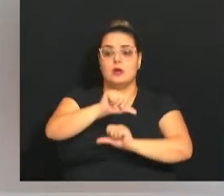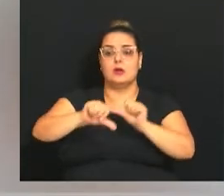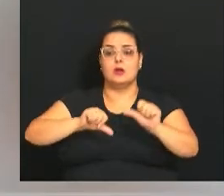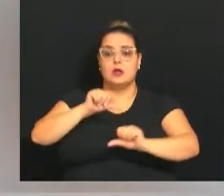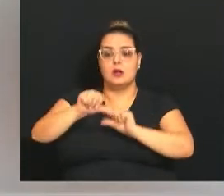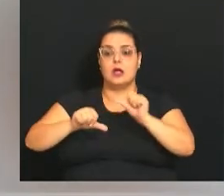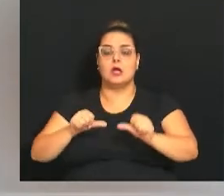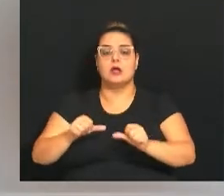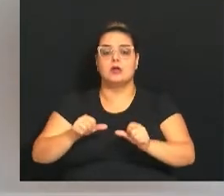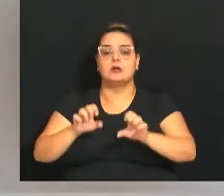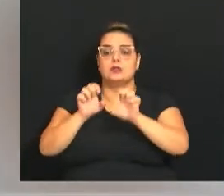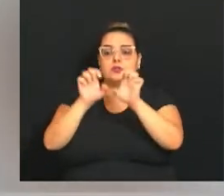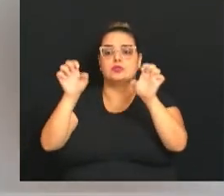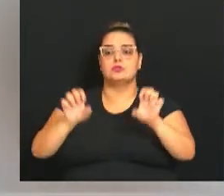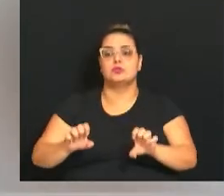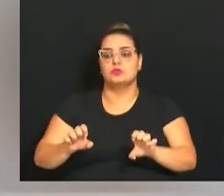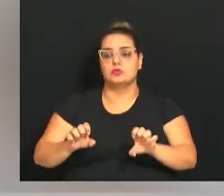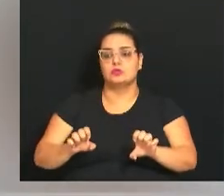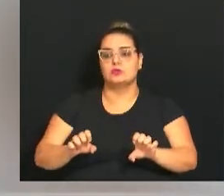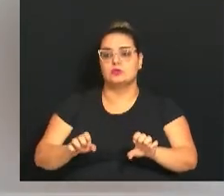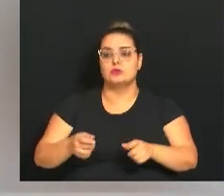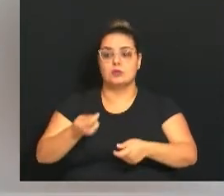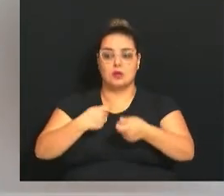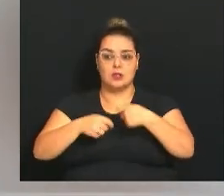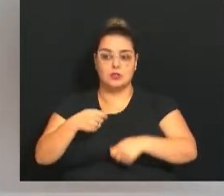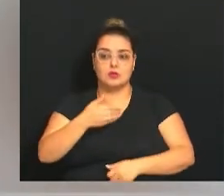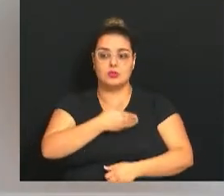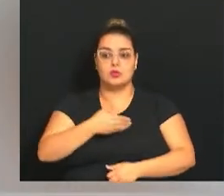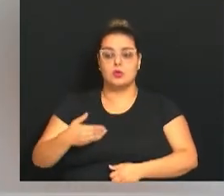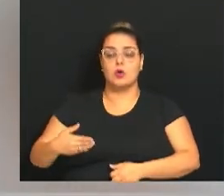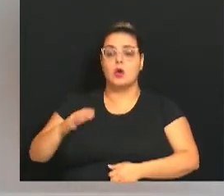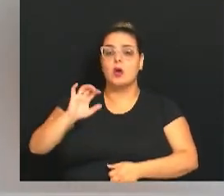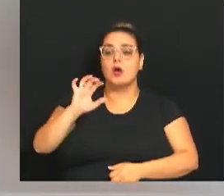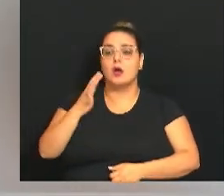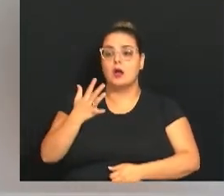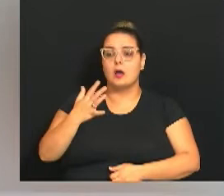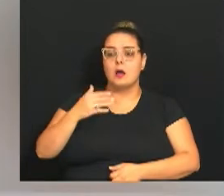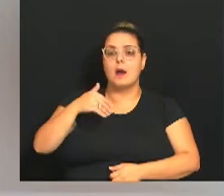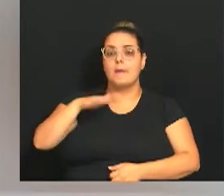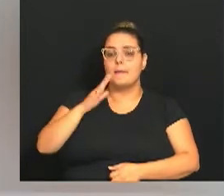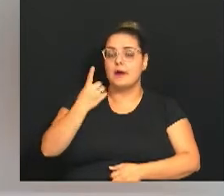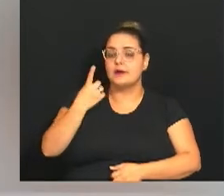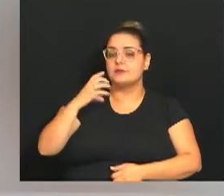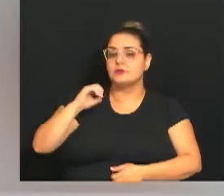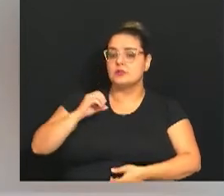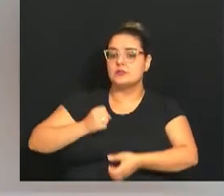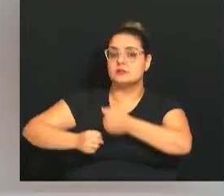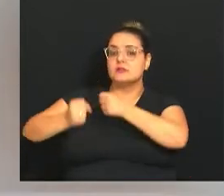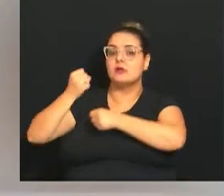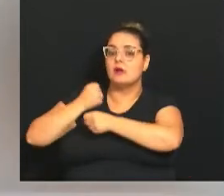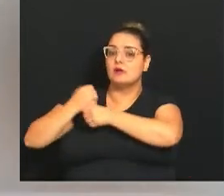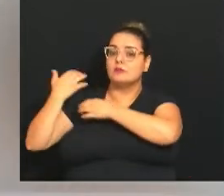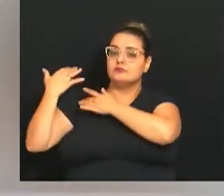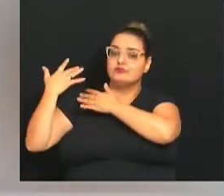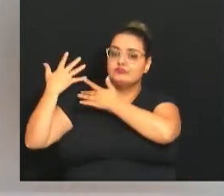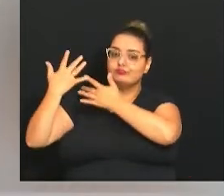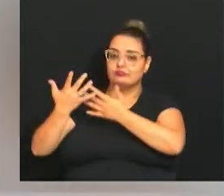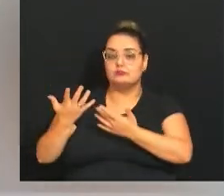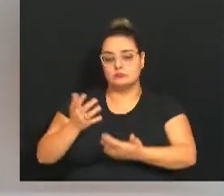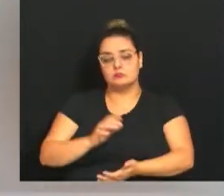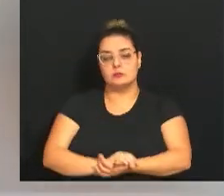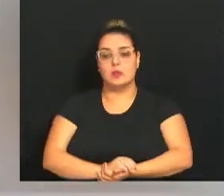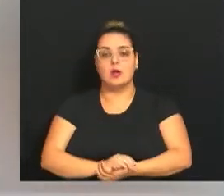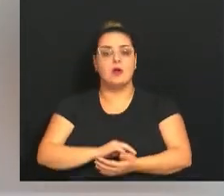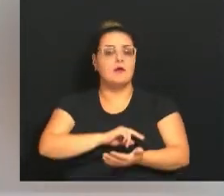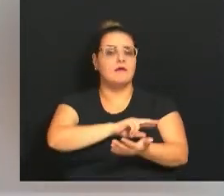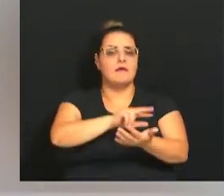estruturais da administração pública ocorreram já há mais de 10 anos. Muitas secretarias tiveram aí